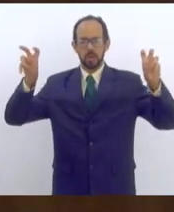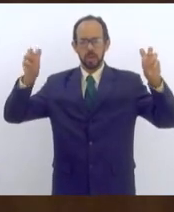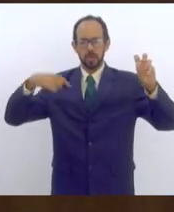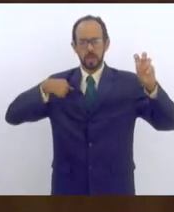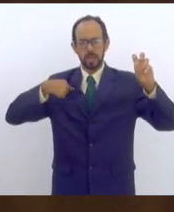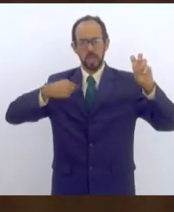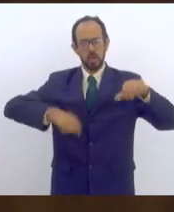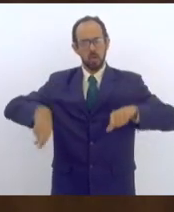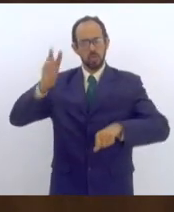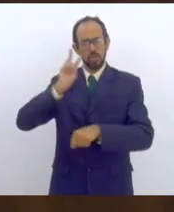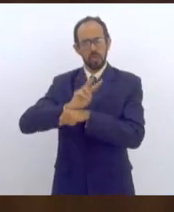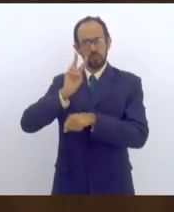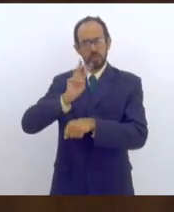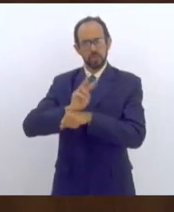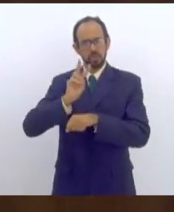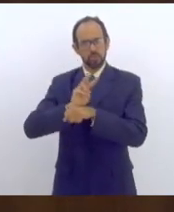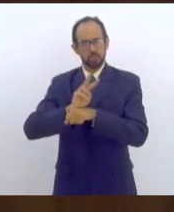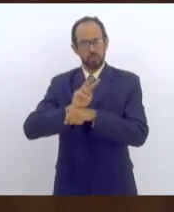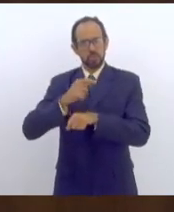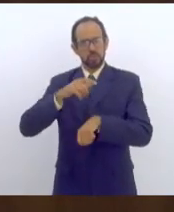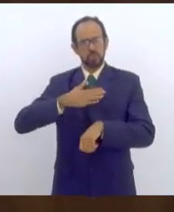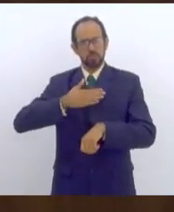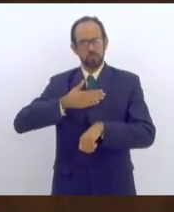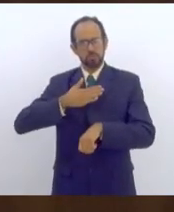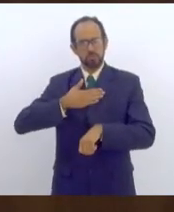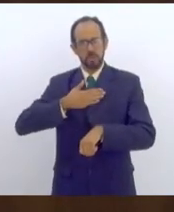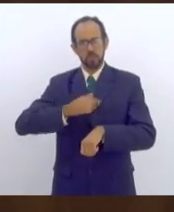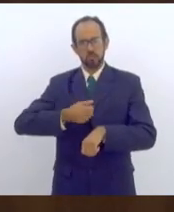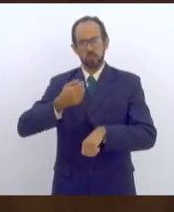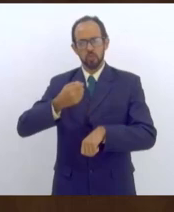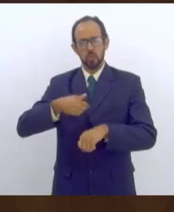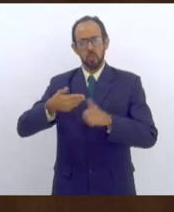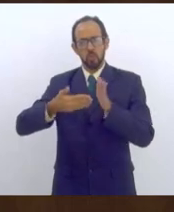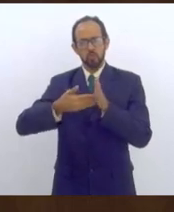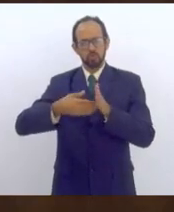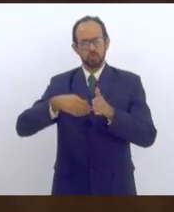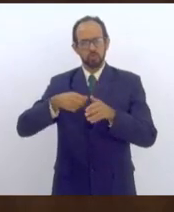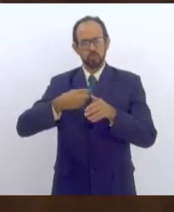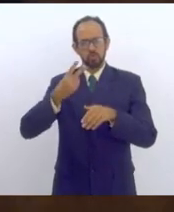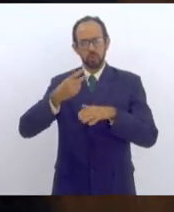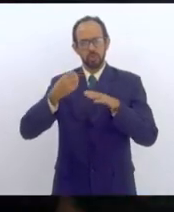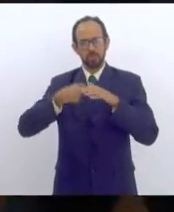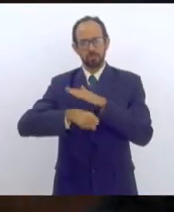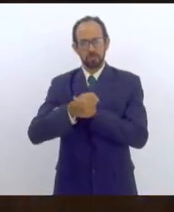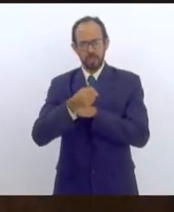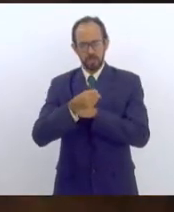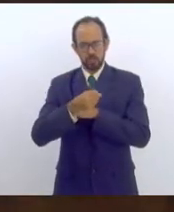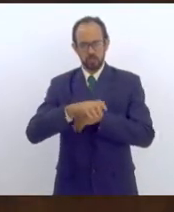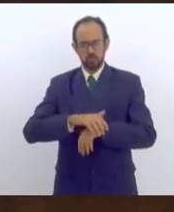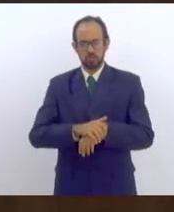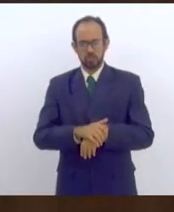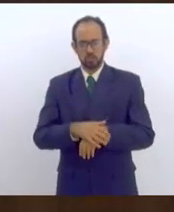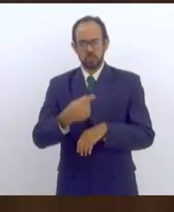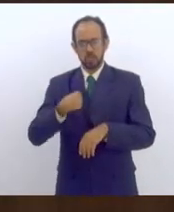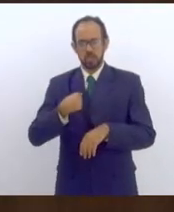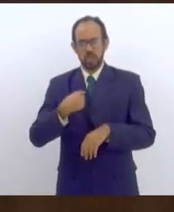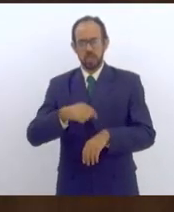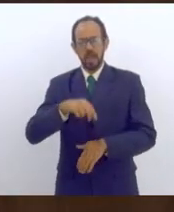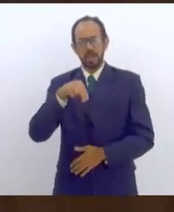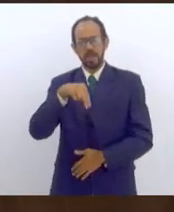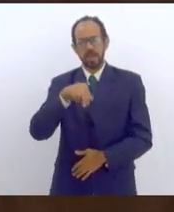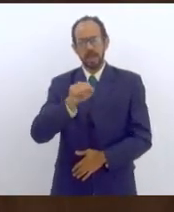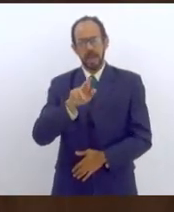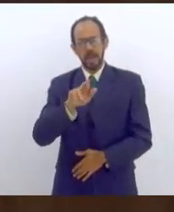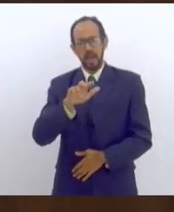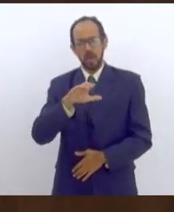durante os meus últimos dois mandatos aqui. Defendi a narcolepsia,